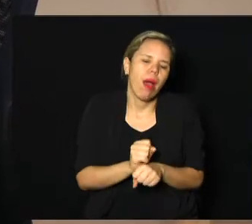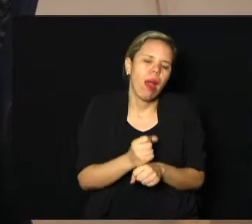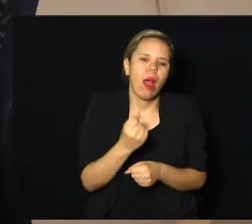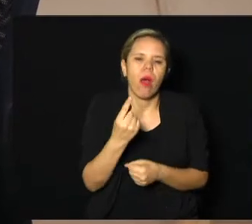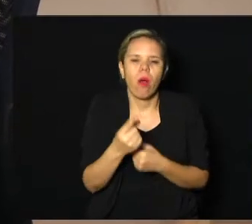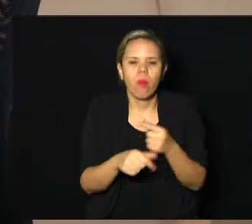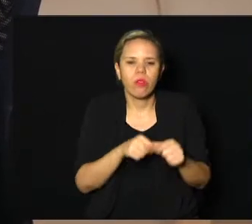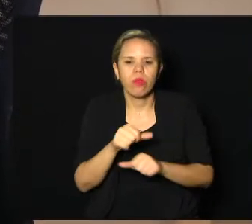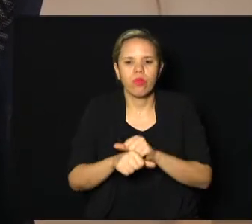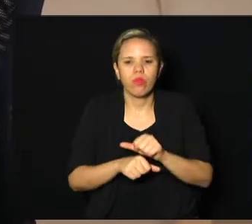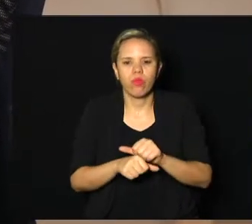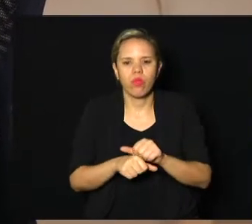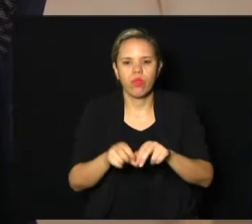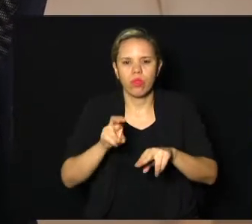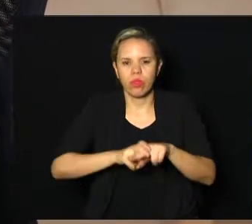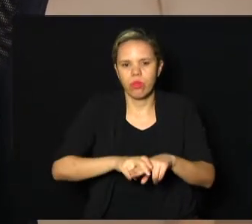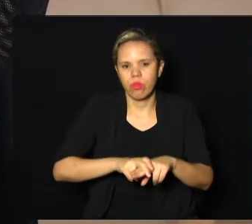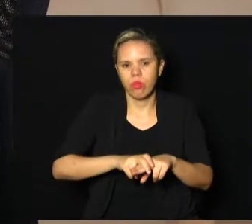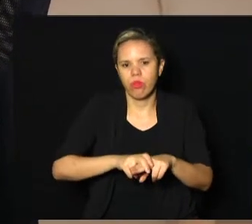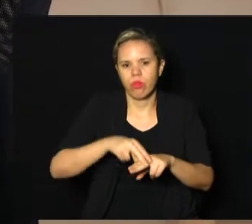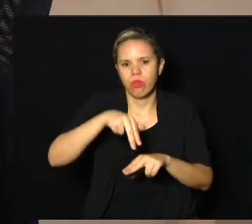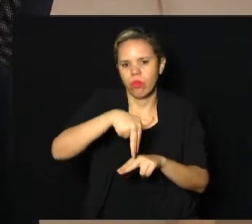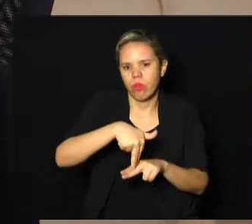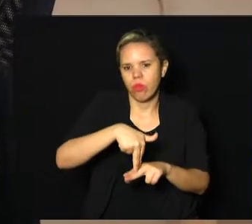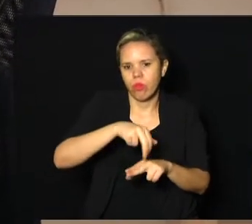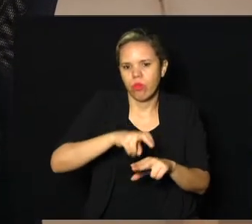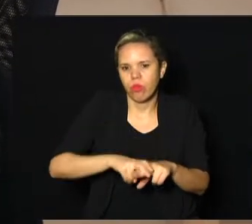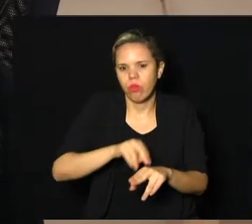mudanças de posição ao longo do dia,